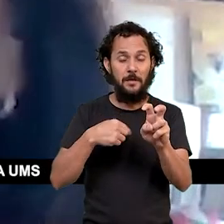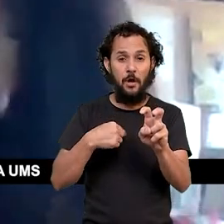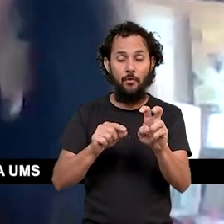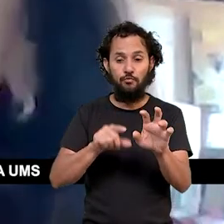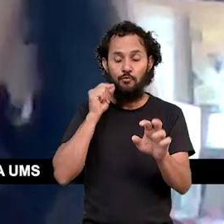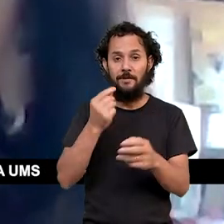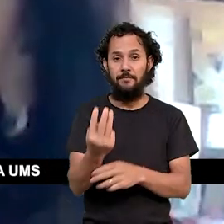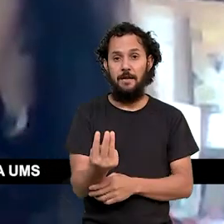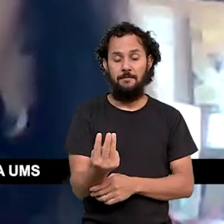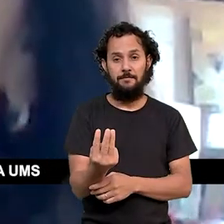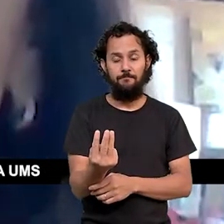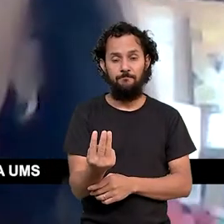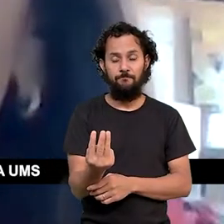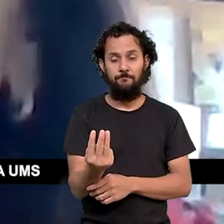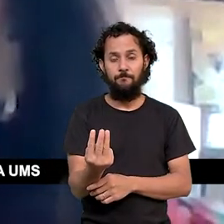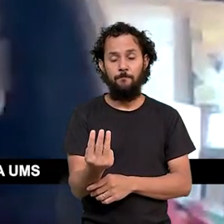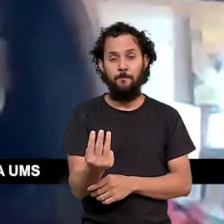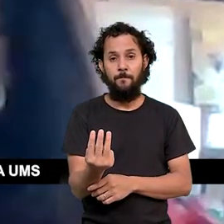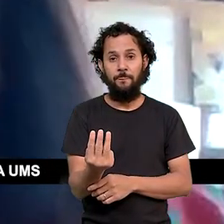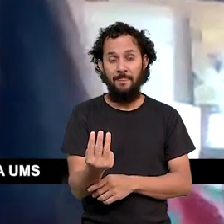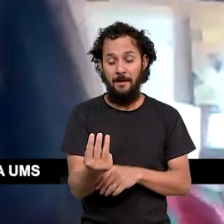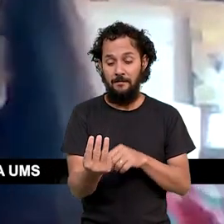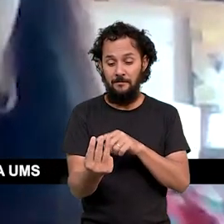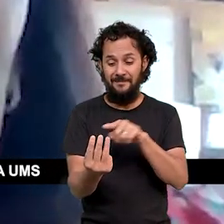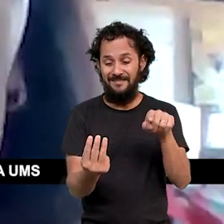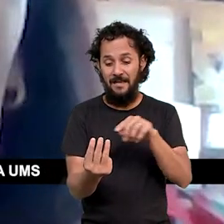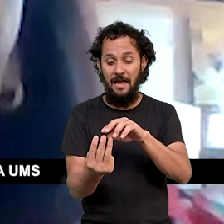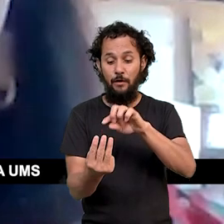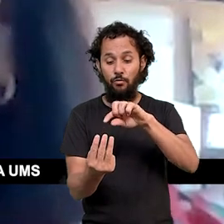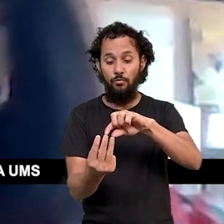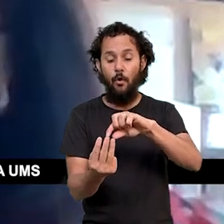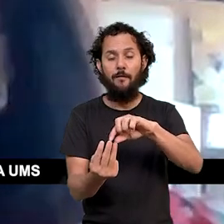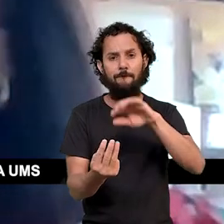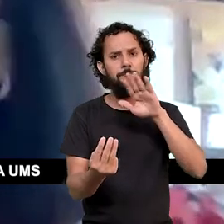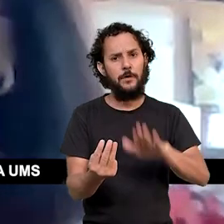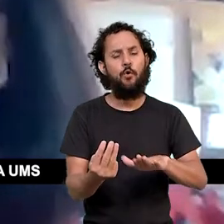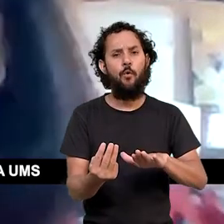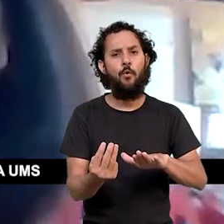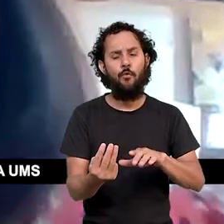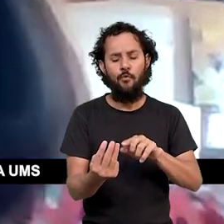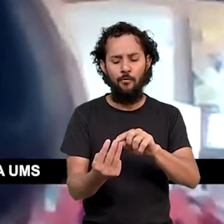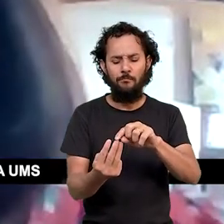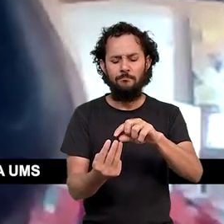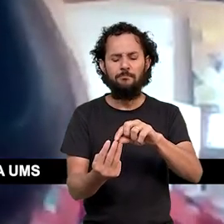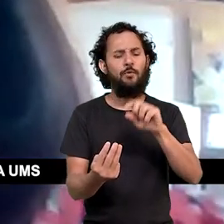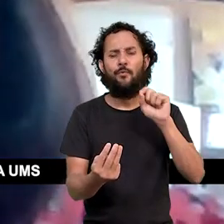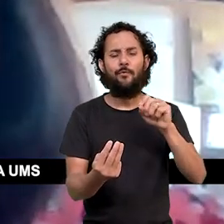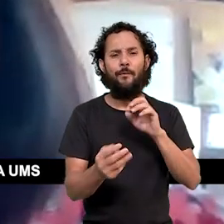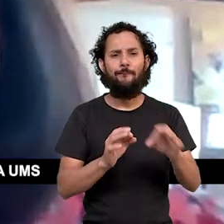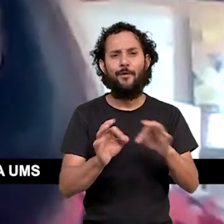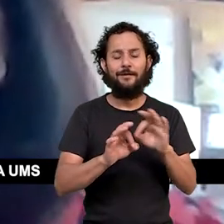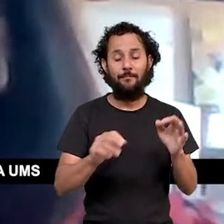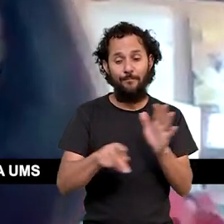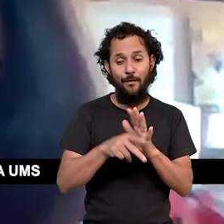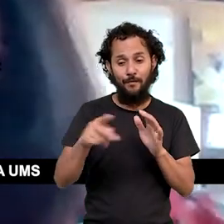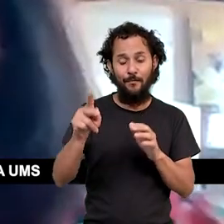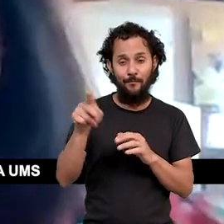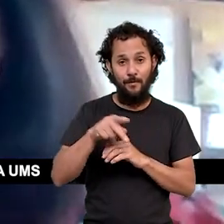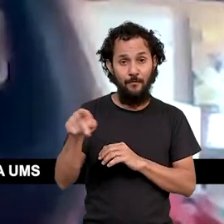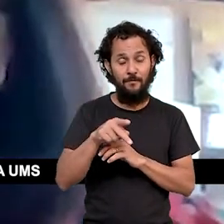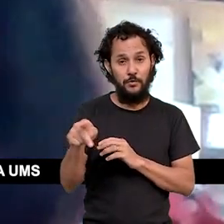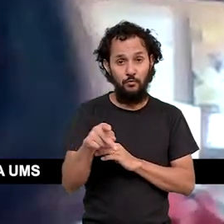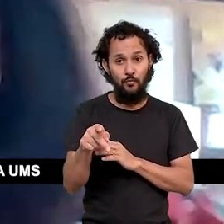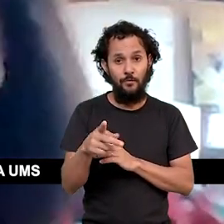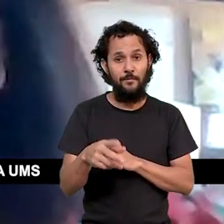projetos, eu escolhi 3. E dos 2 que ficaram, era um projeto de uma professora, que